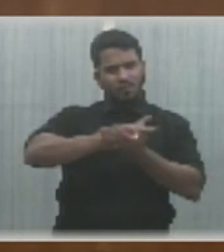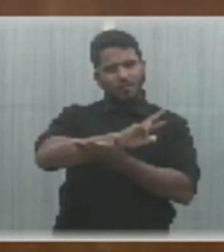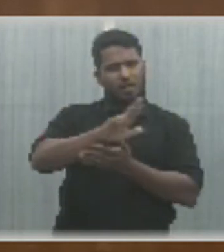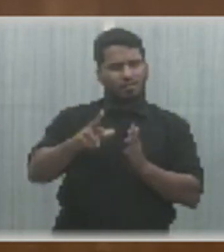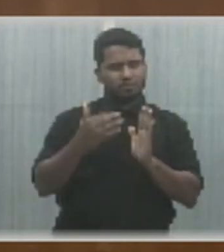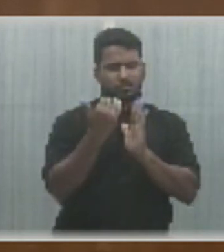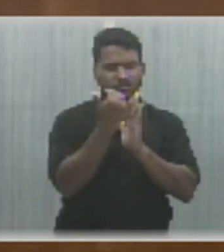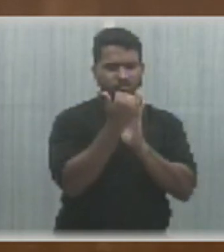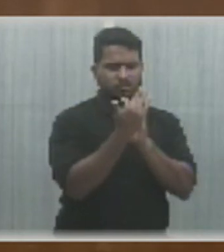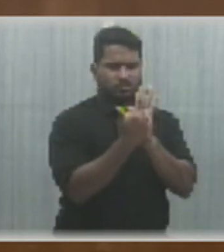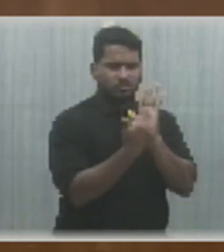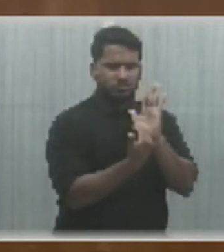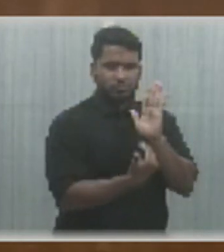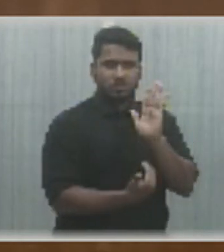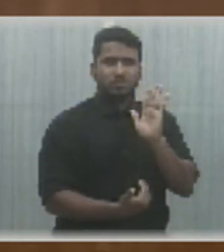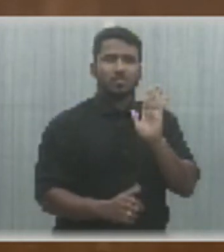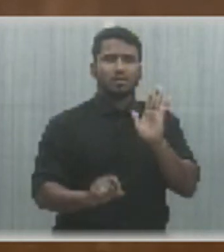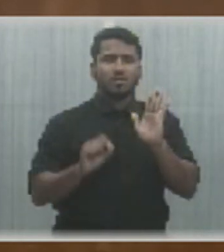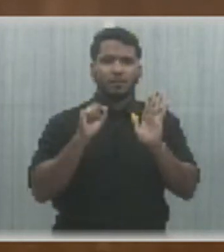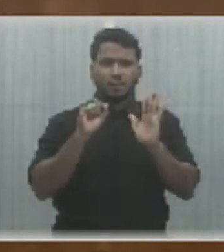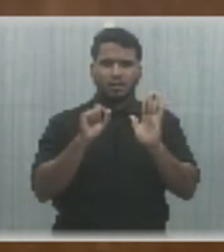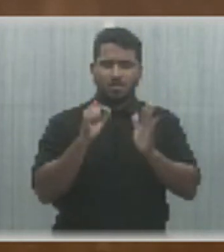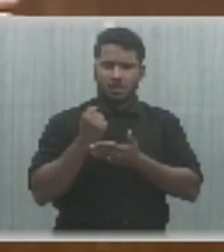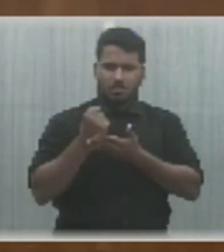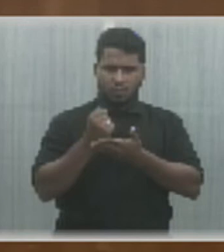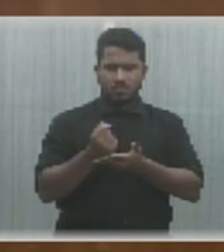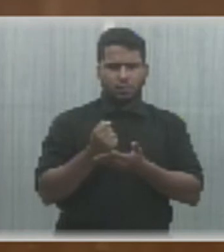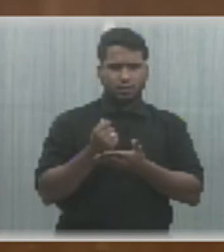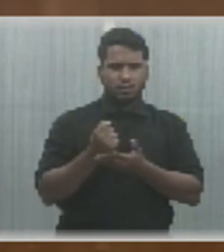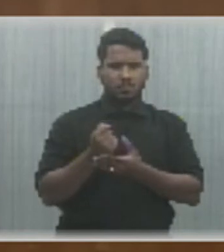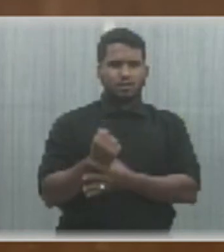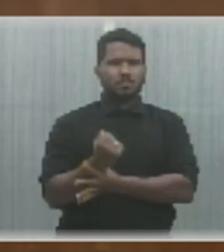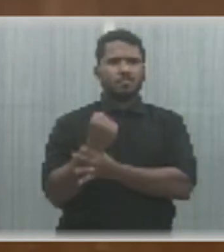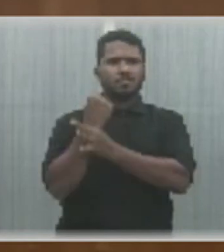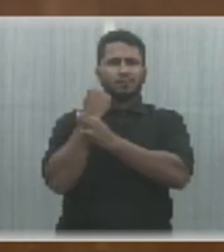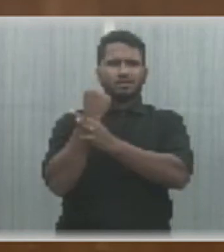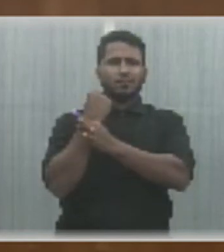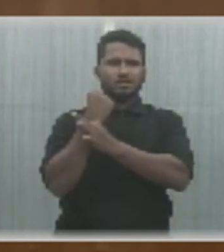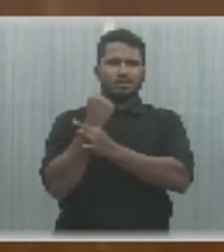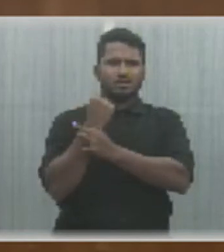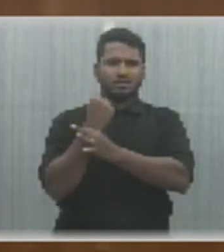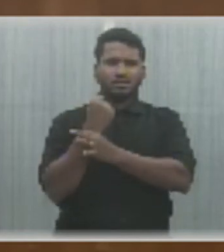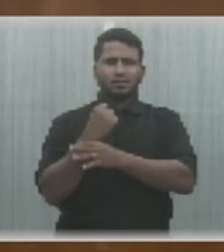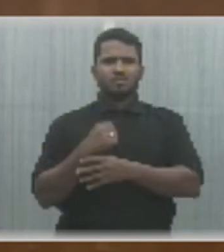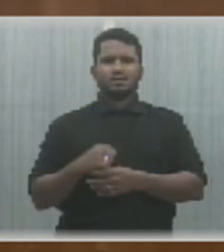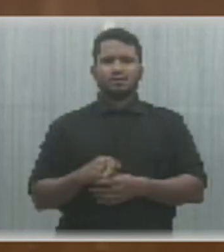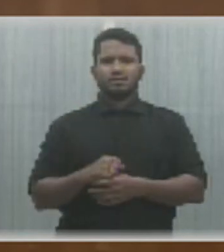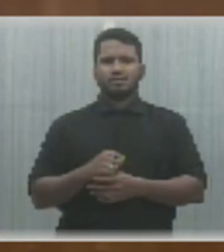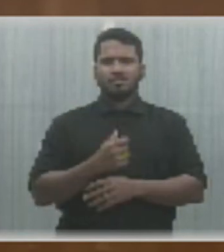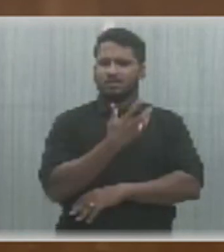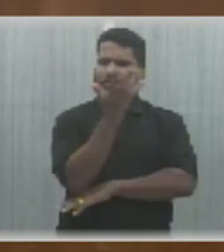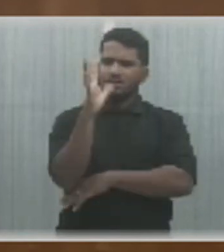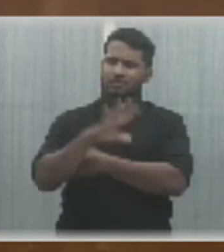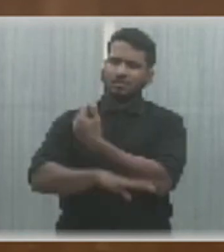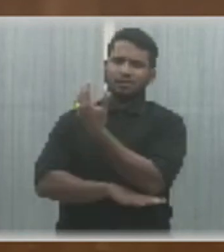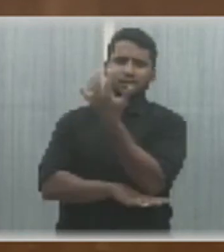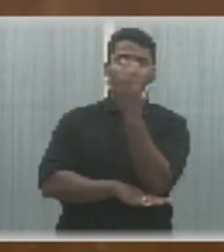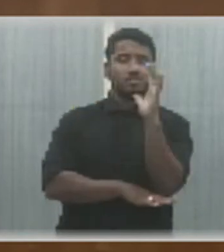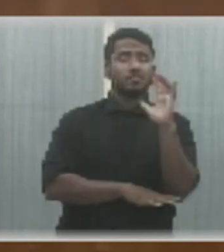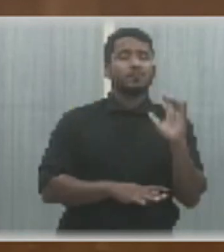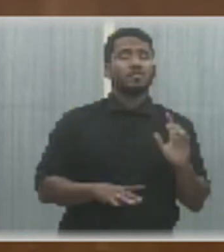medidas que ajudam a preservar o meio ambiente e